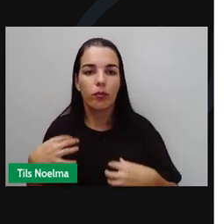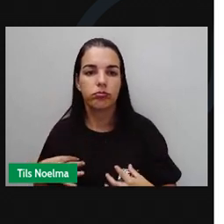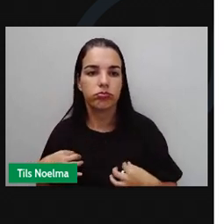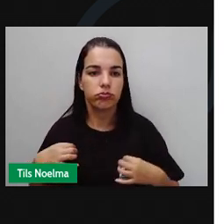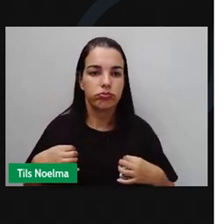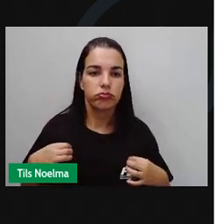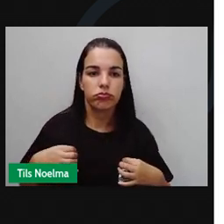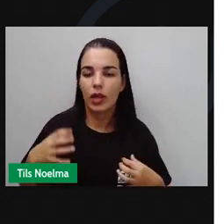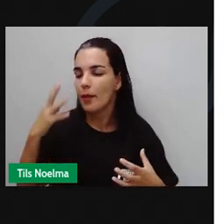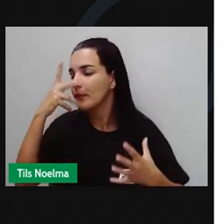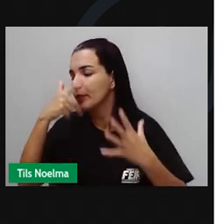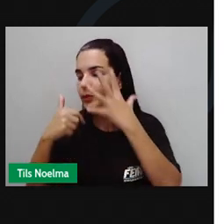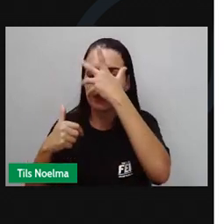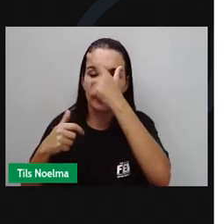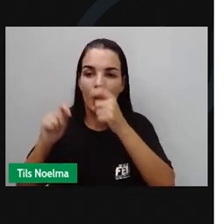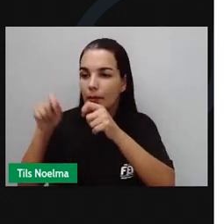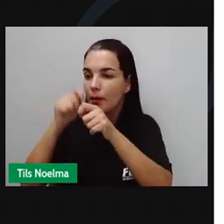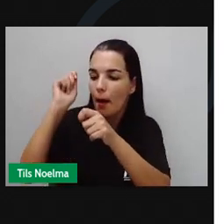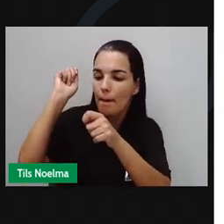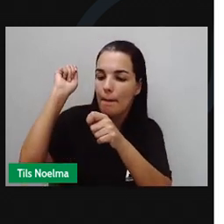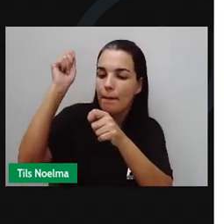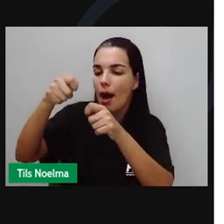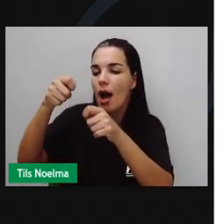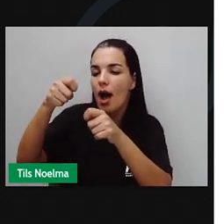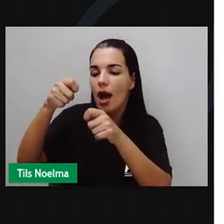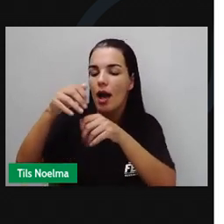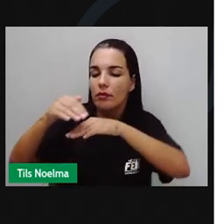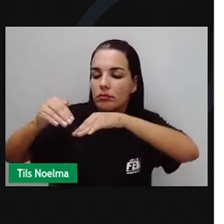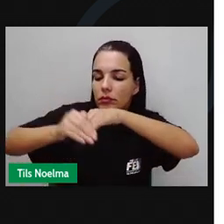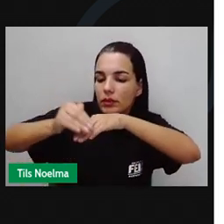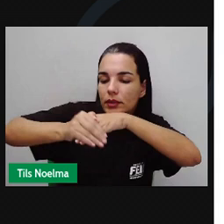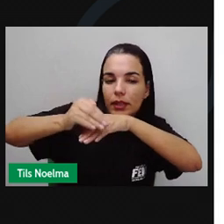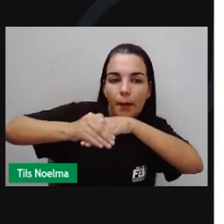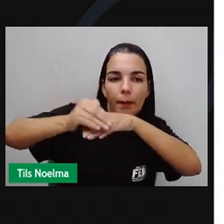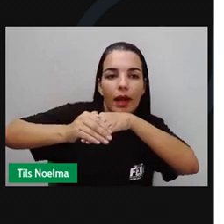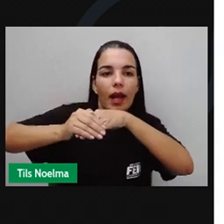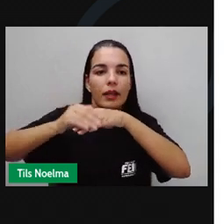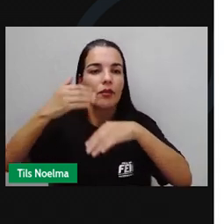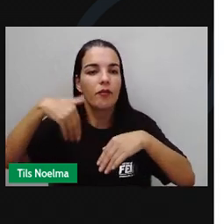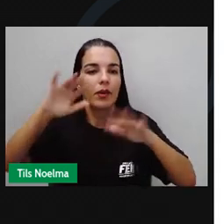permitem Cinderela ir ao baile conforme ela deseja.